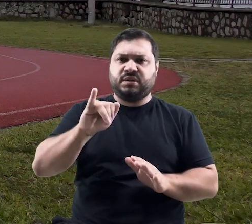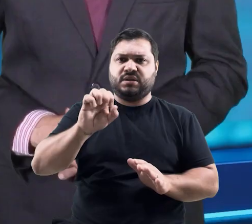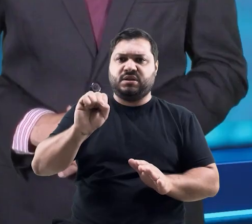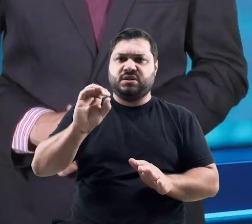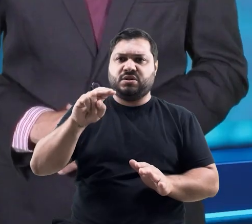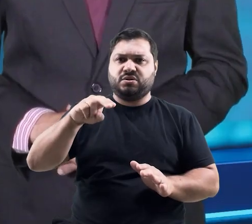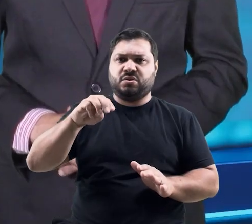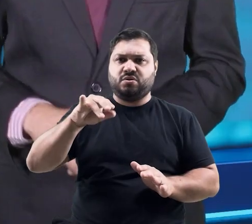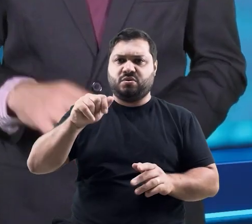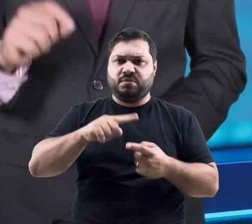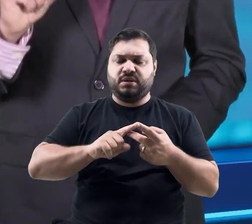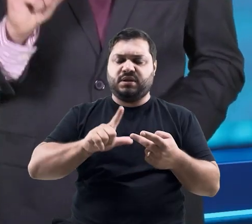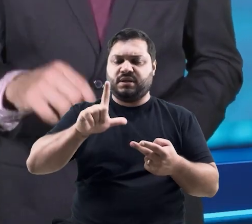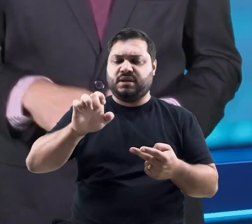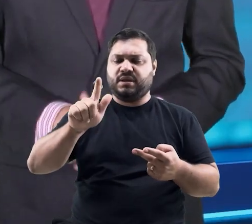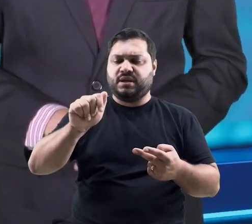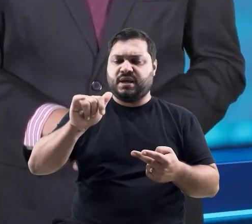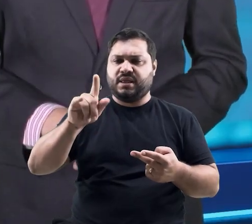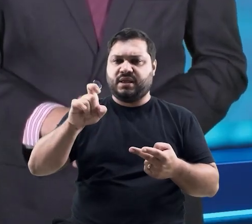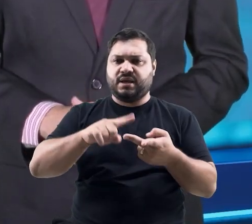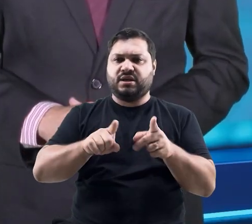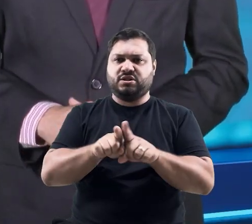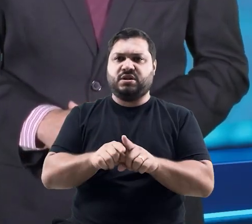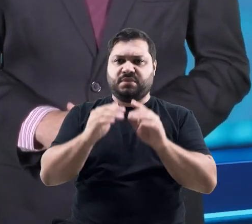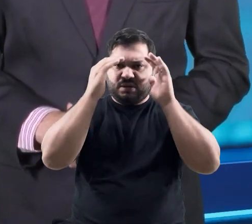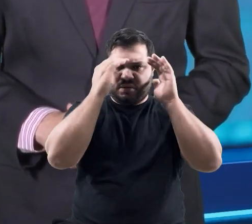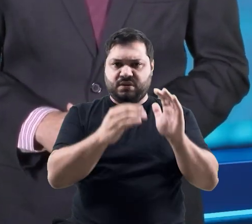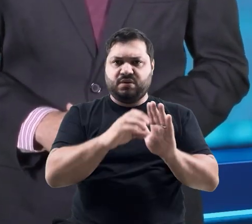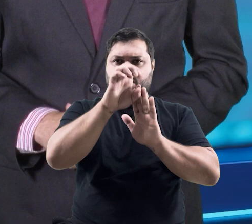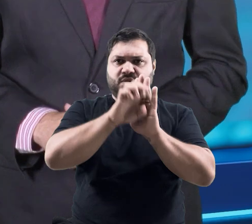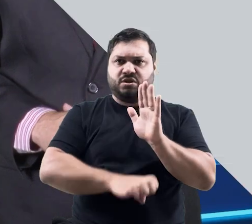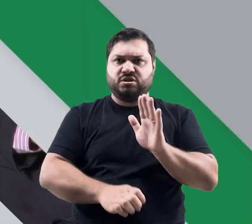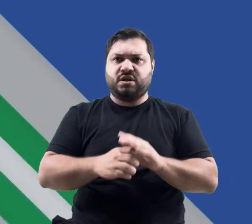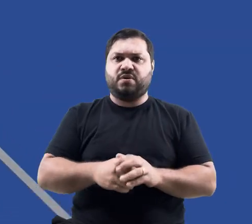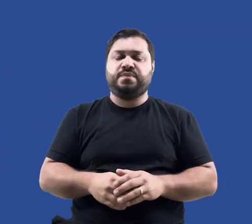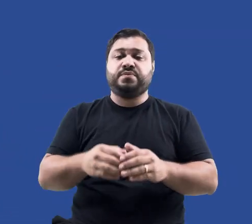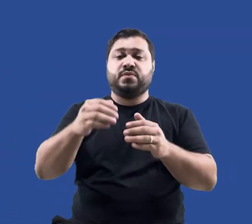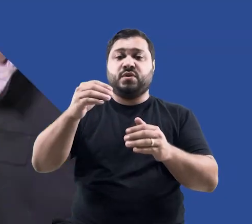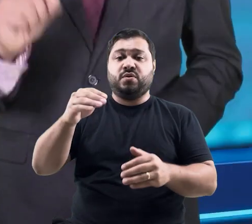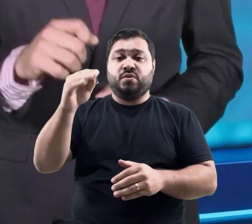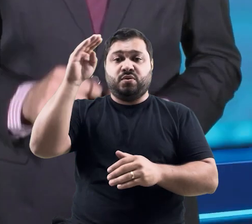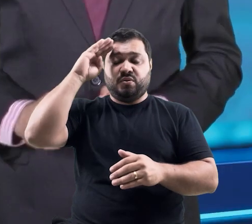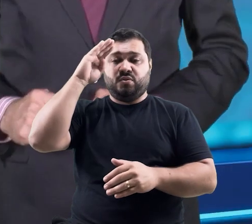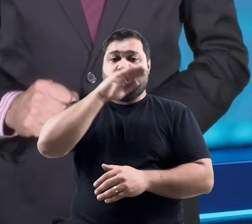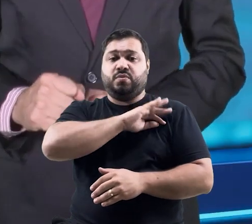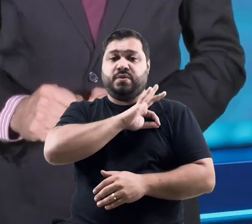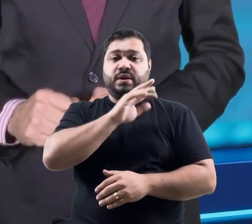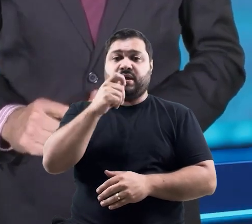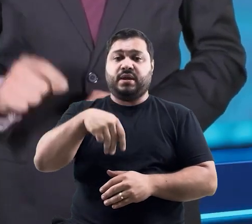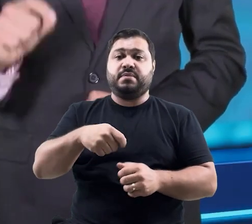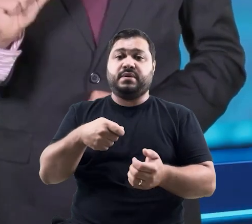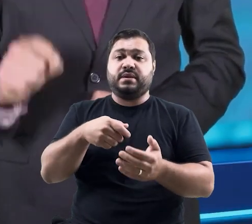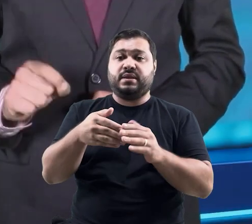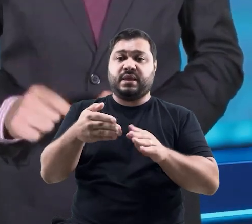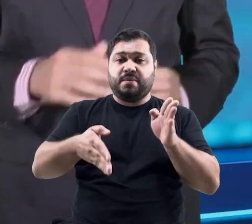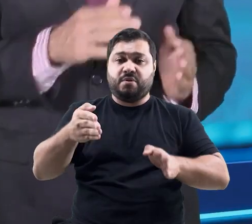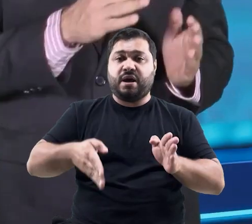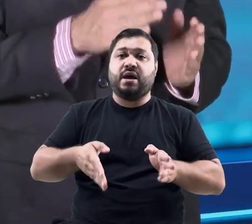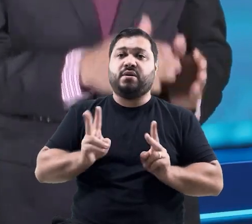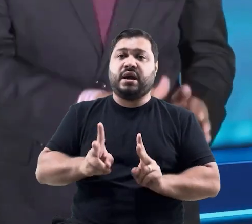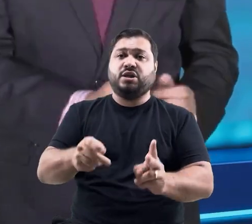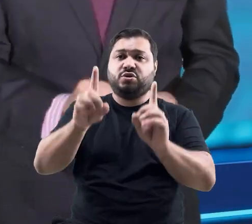princípios da isonomia, da legalidade e do cumprimento do edital. O militar temporário garantiu o direito